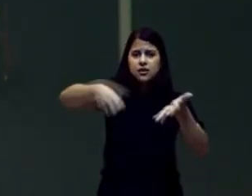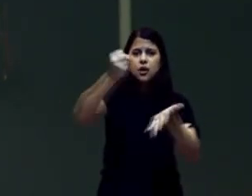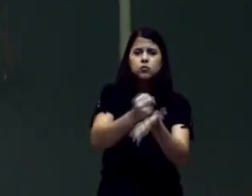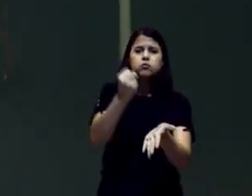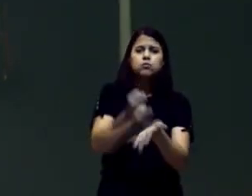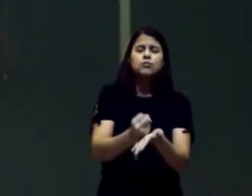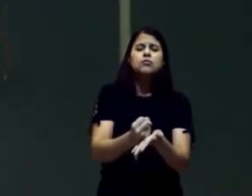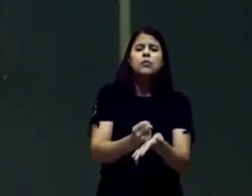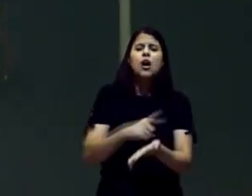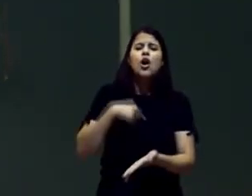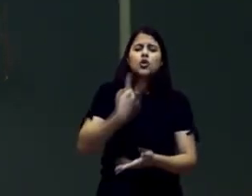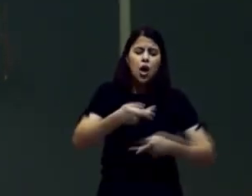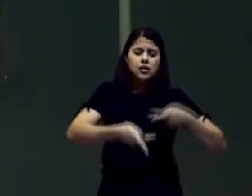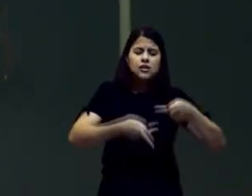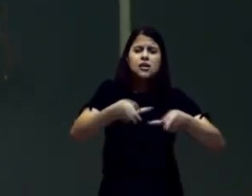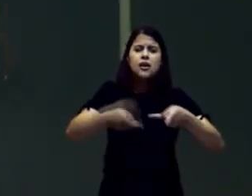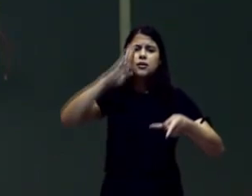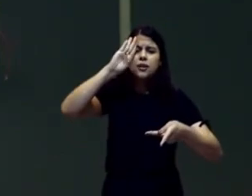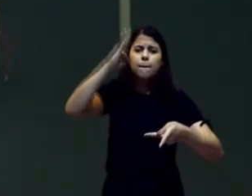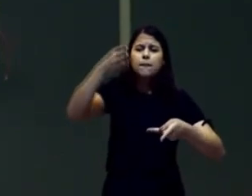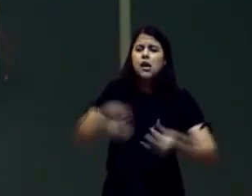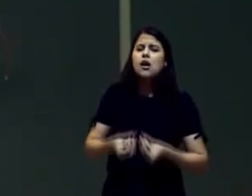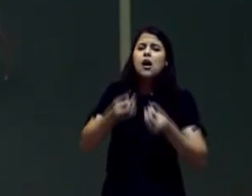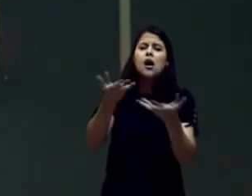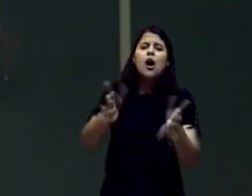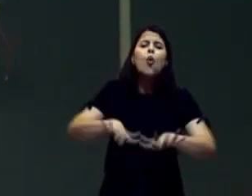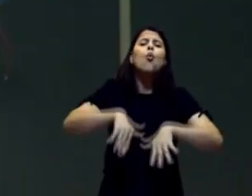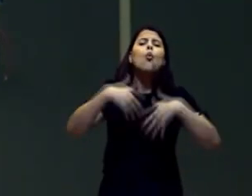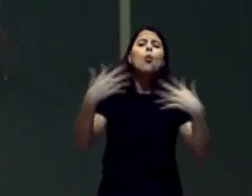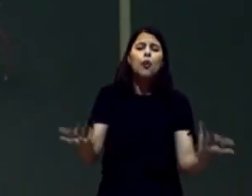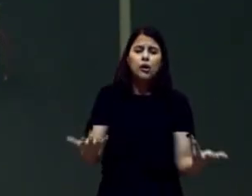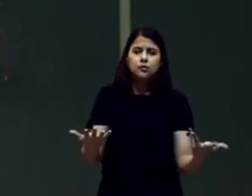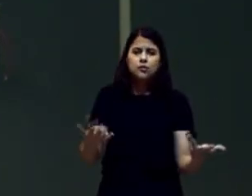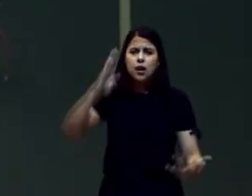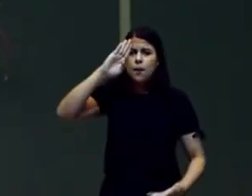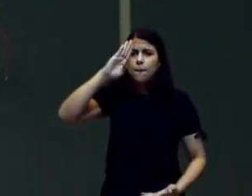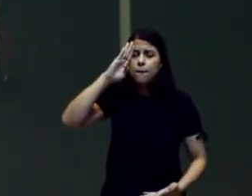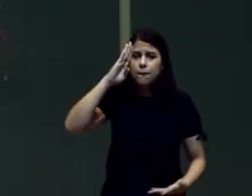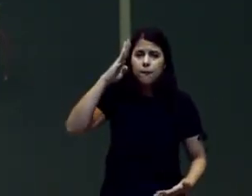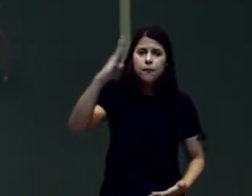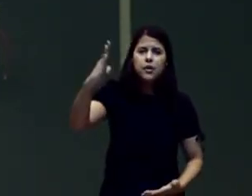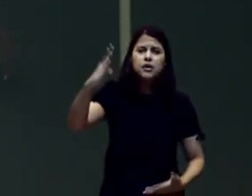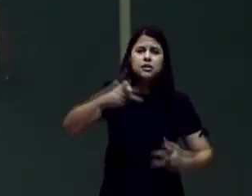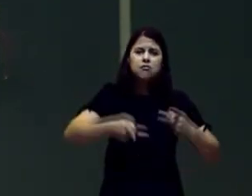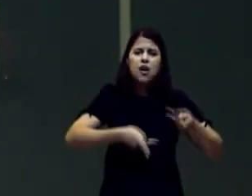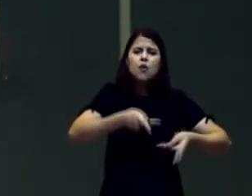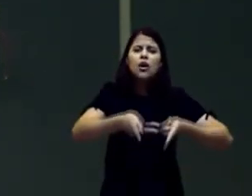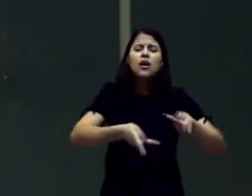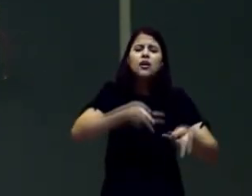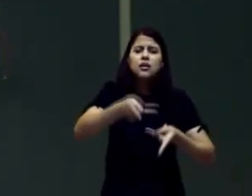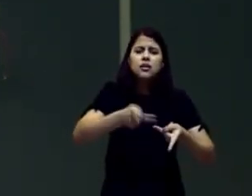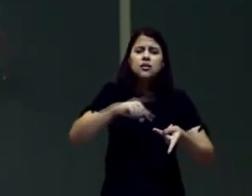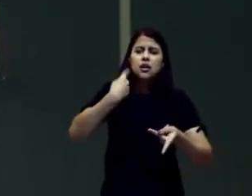que nós iríamos deixar nesse testamento? Qual seria o principal patrimônio? O que seria que